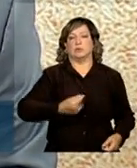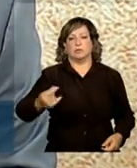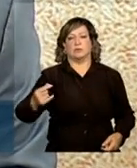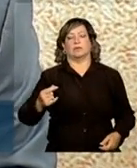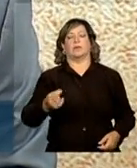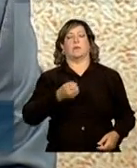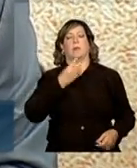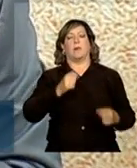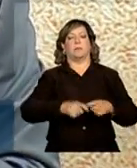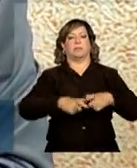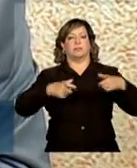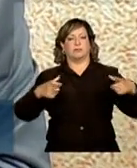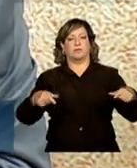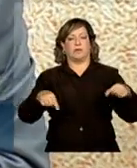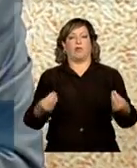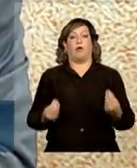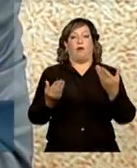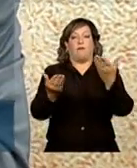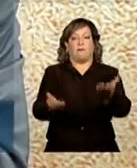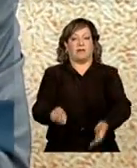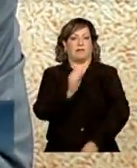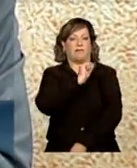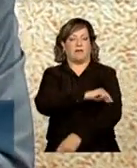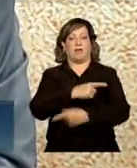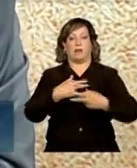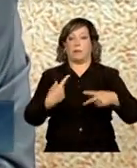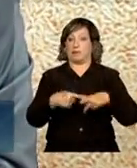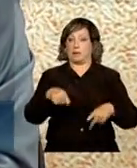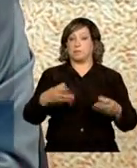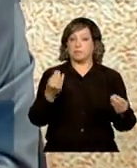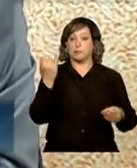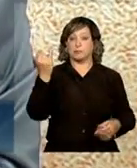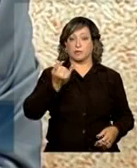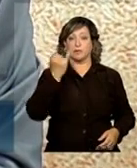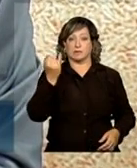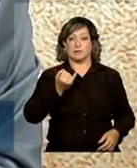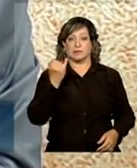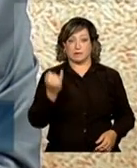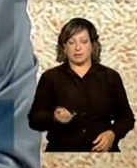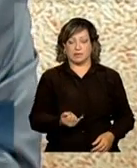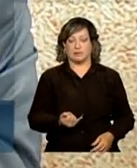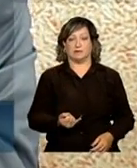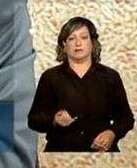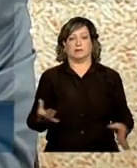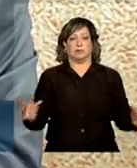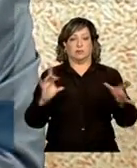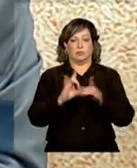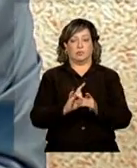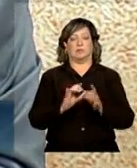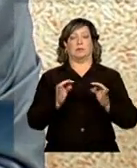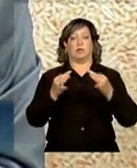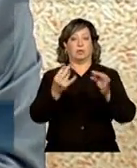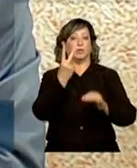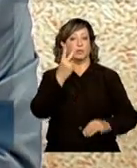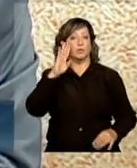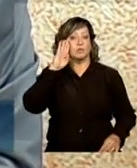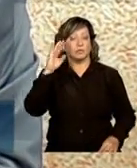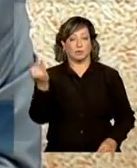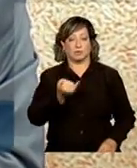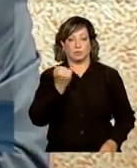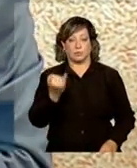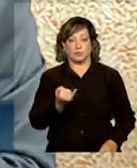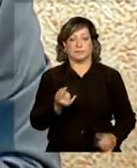para ampliação da oferta das vacinas o que tem de muito importante nessa incorporação tecnológica dois elementos fundamentais